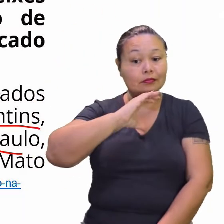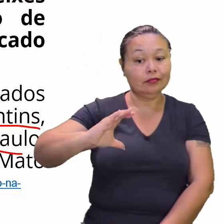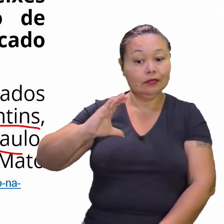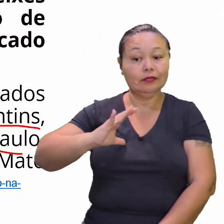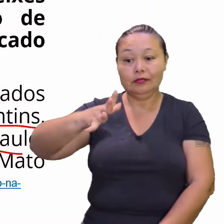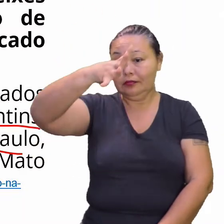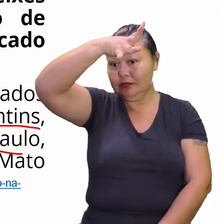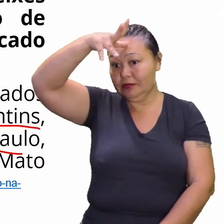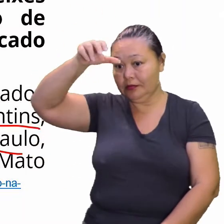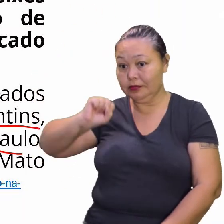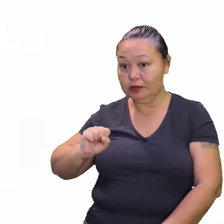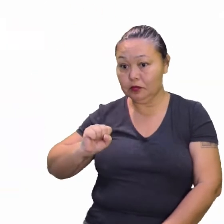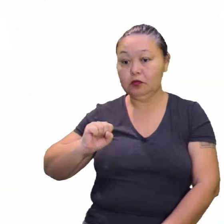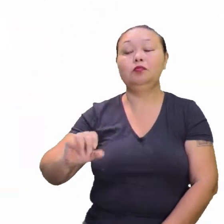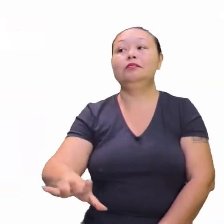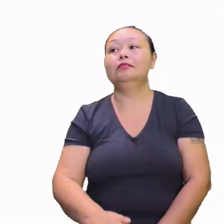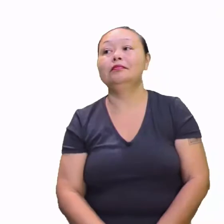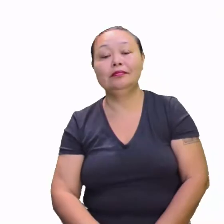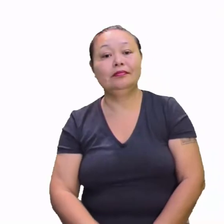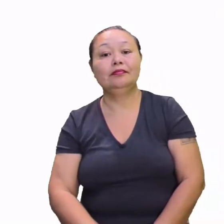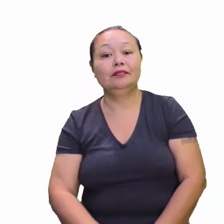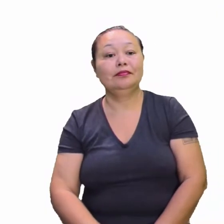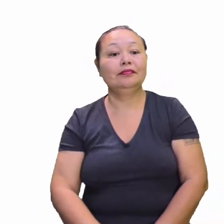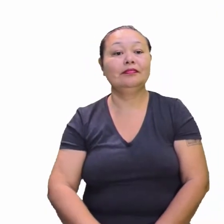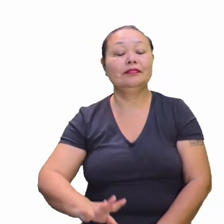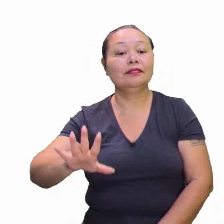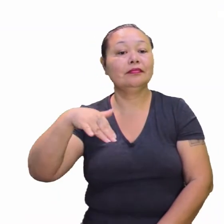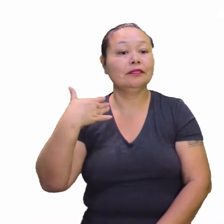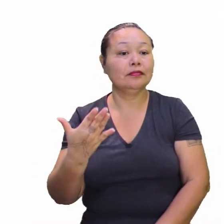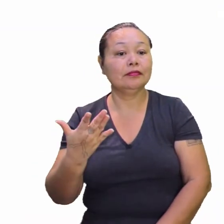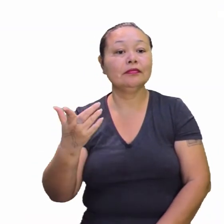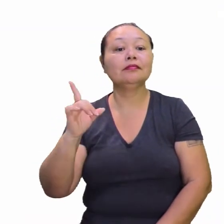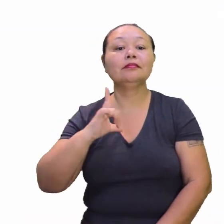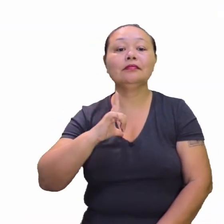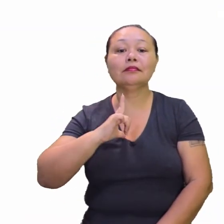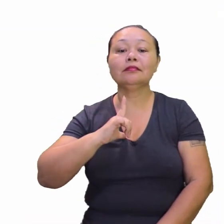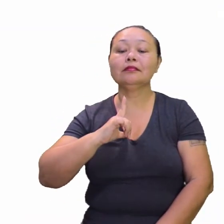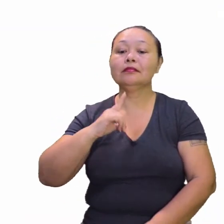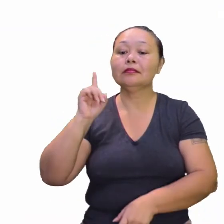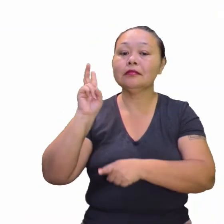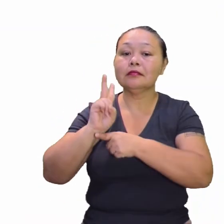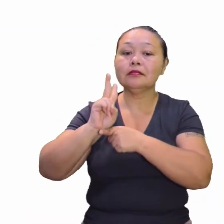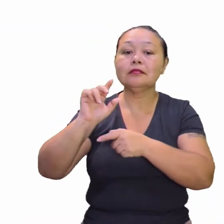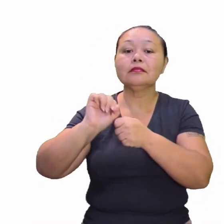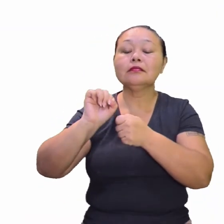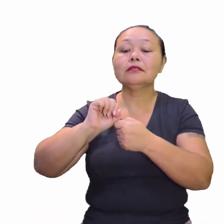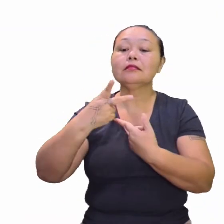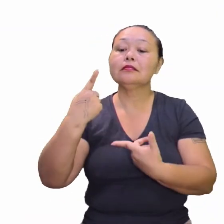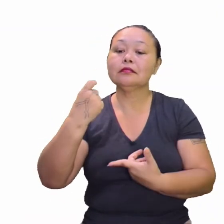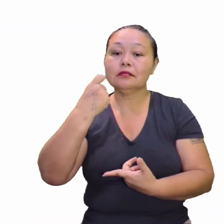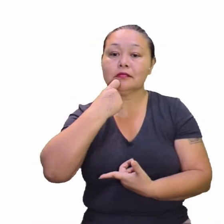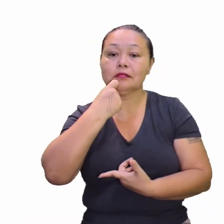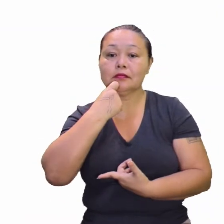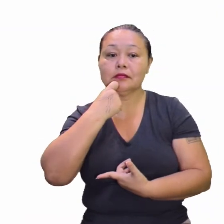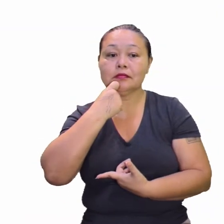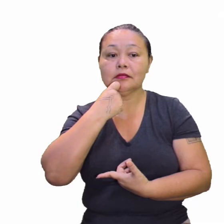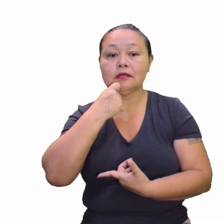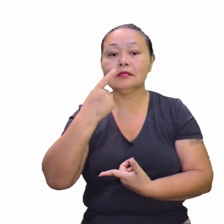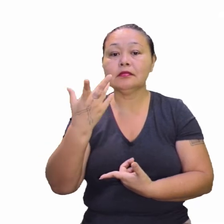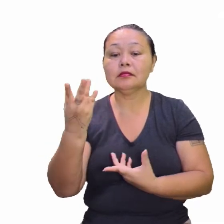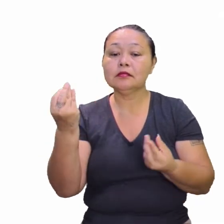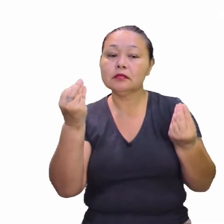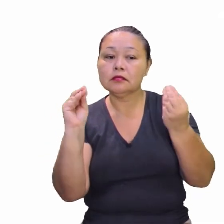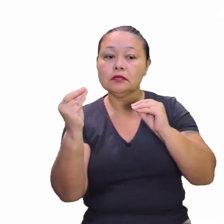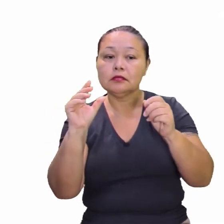e Mato Grosso do Sul. Beleza. Então a gente tem a produção de peixes, que é na piscicultura,